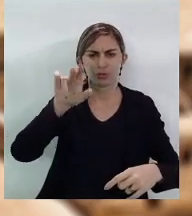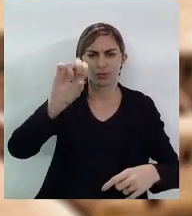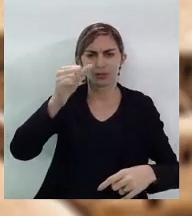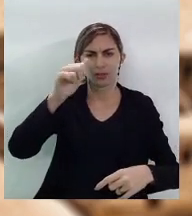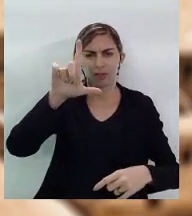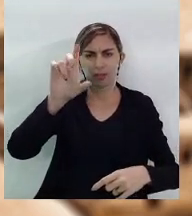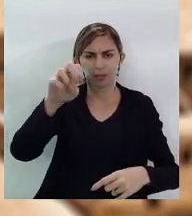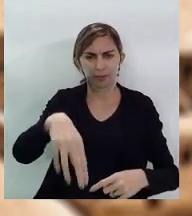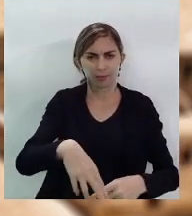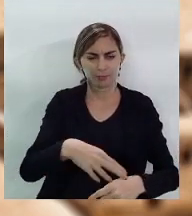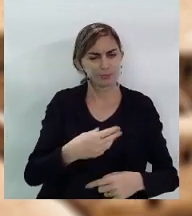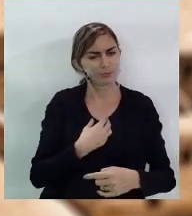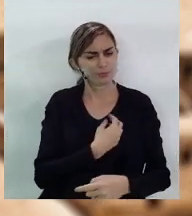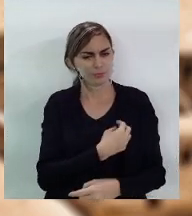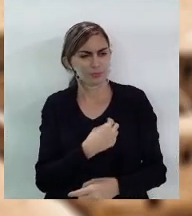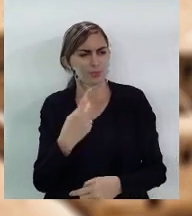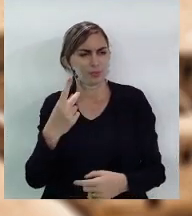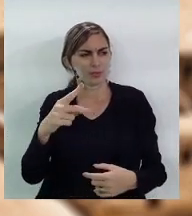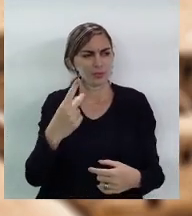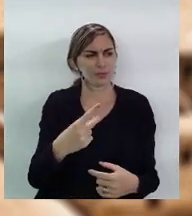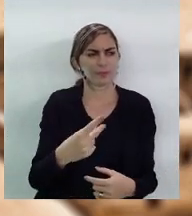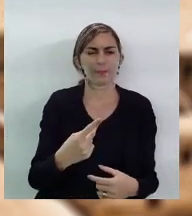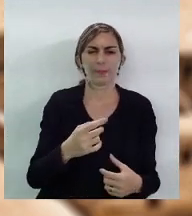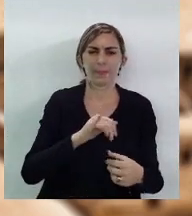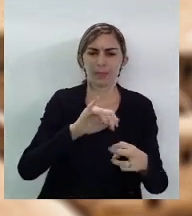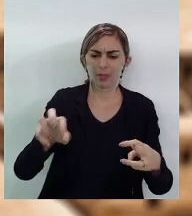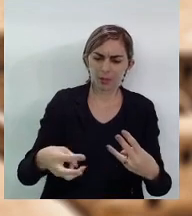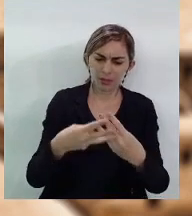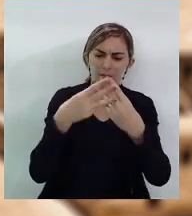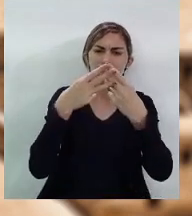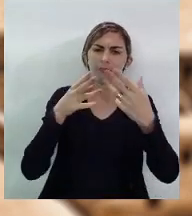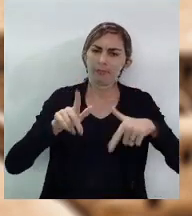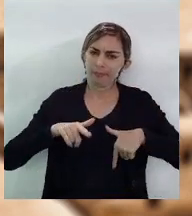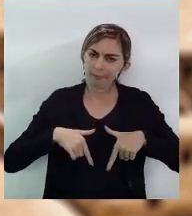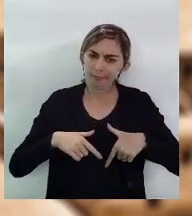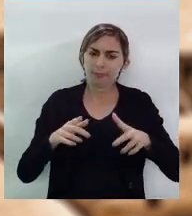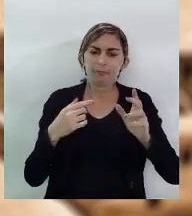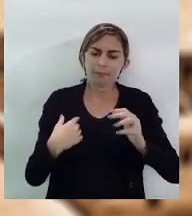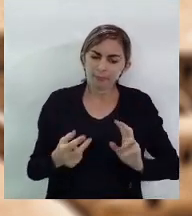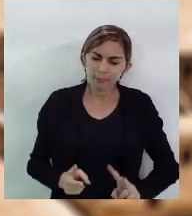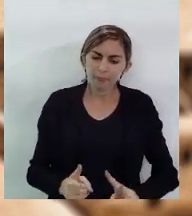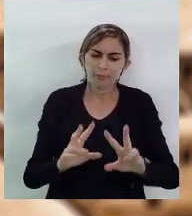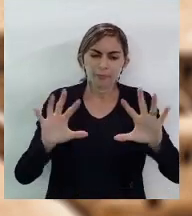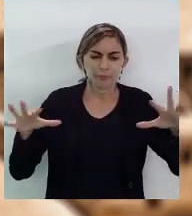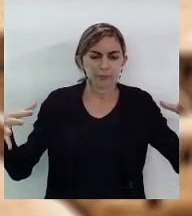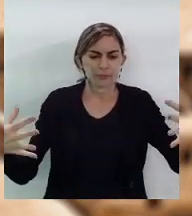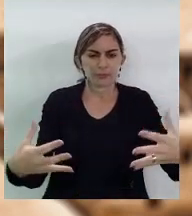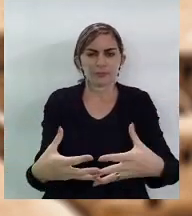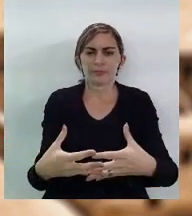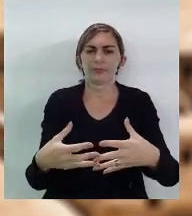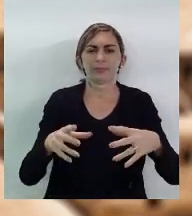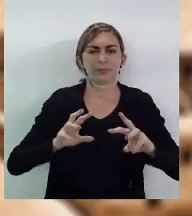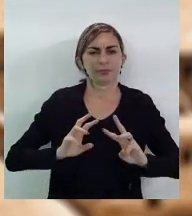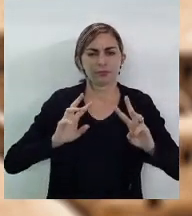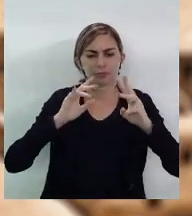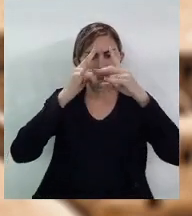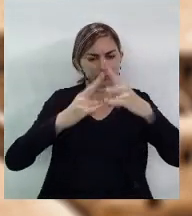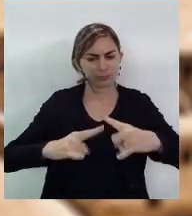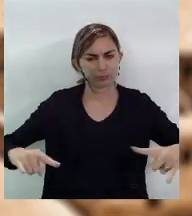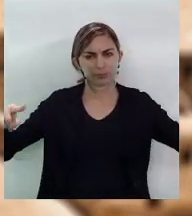que a vida, certo? A vida do judaísmo, a vida circulava em torno do Templo